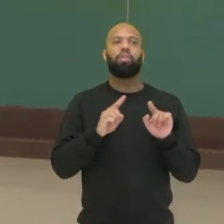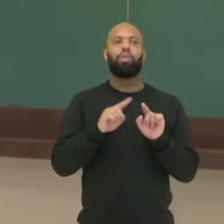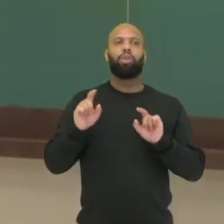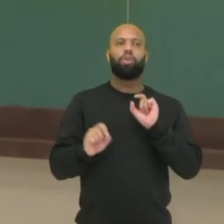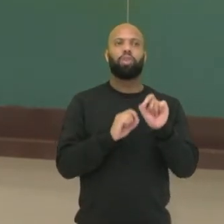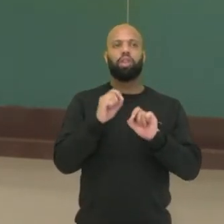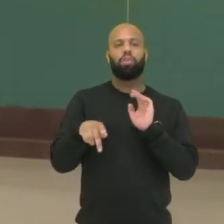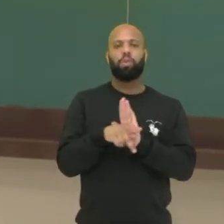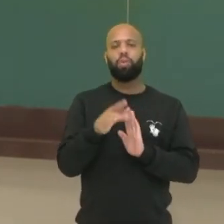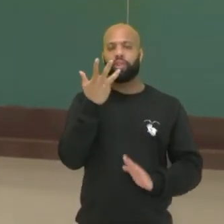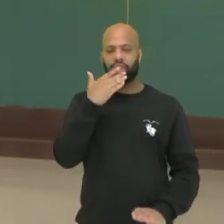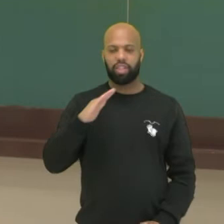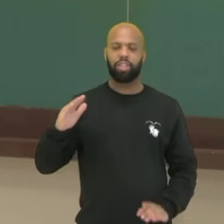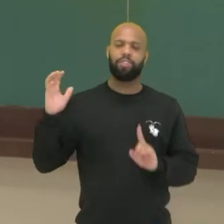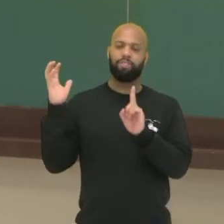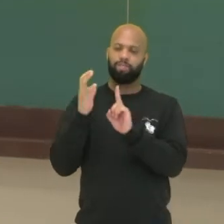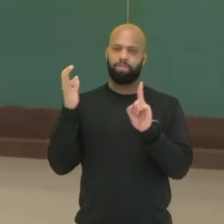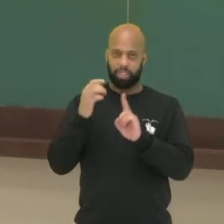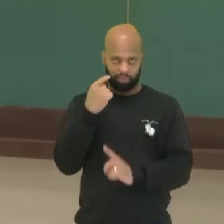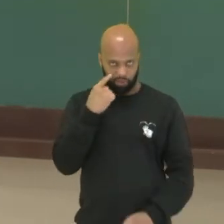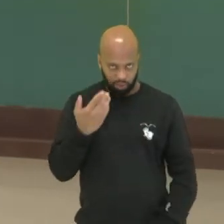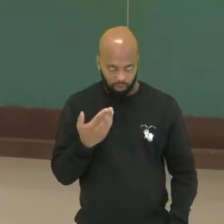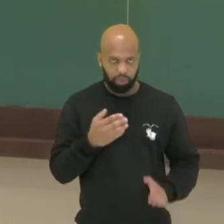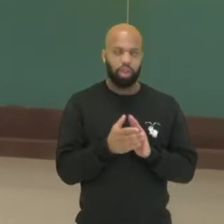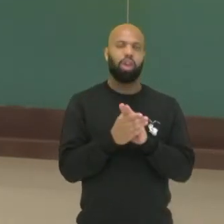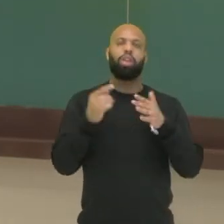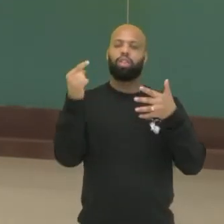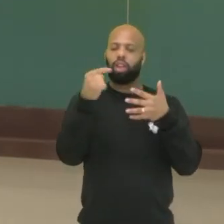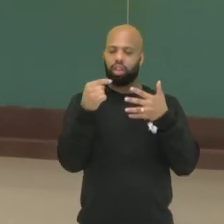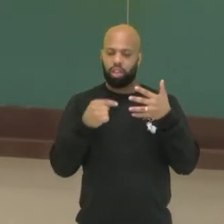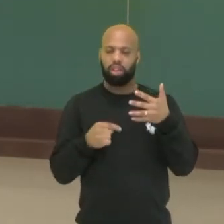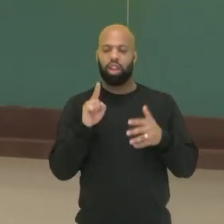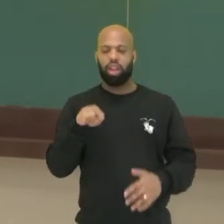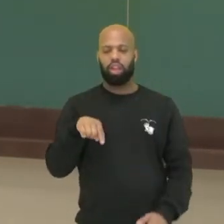dos pequenos. Viram? Tudo isso é